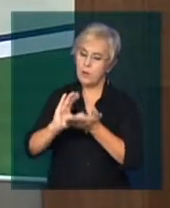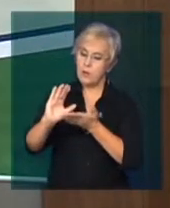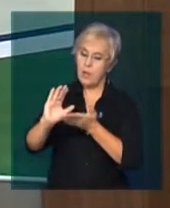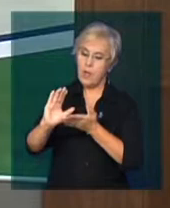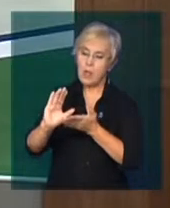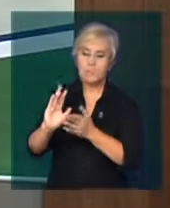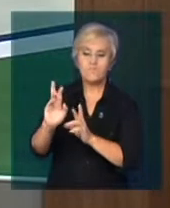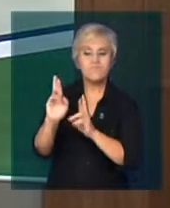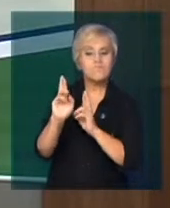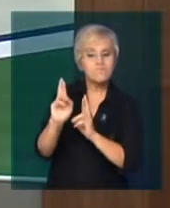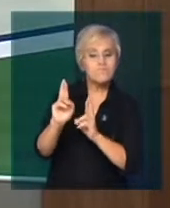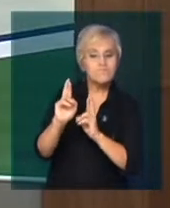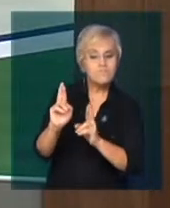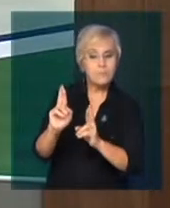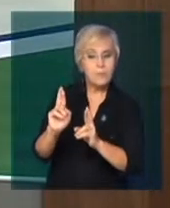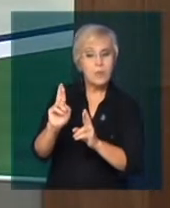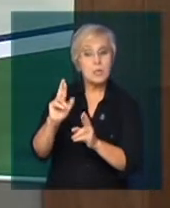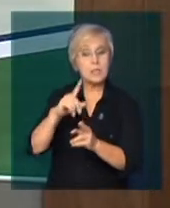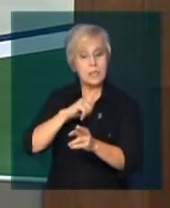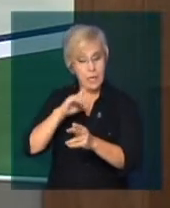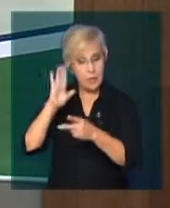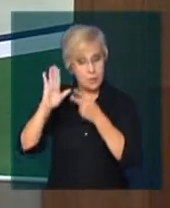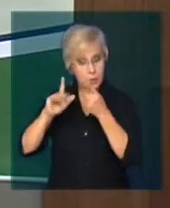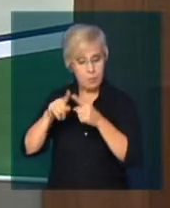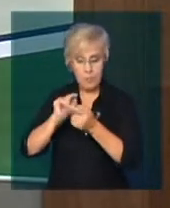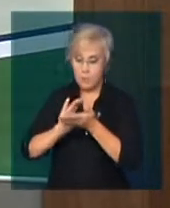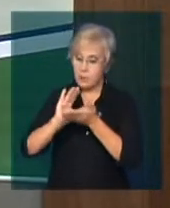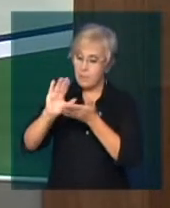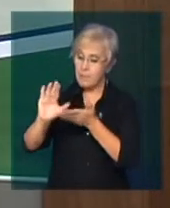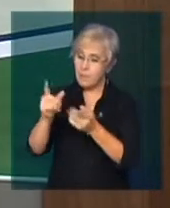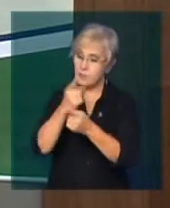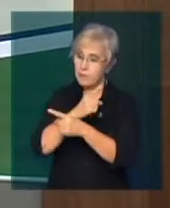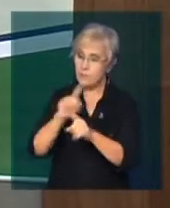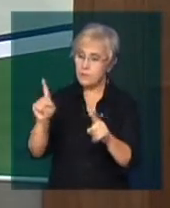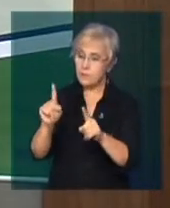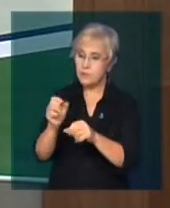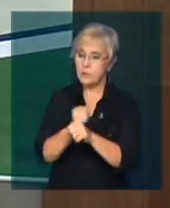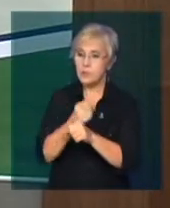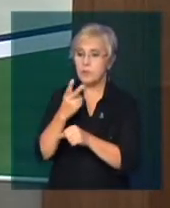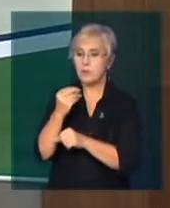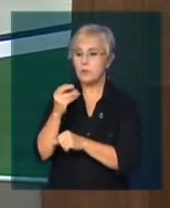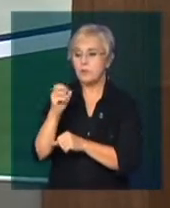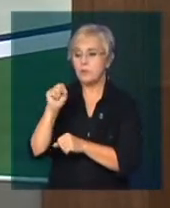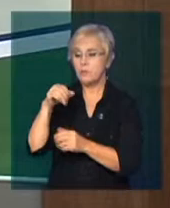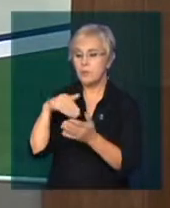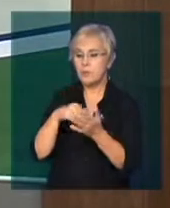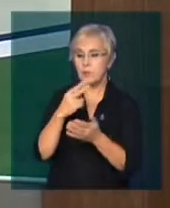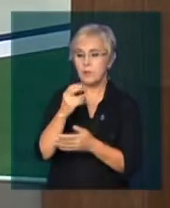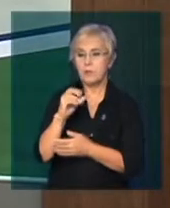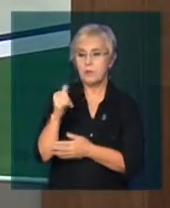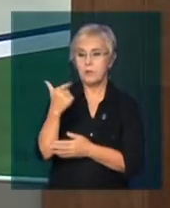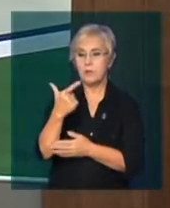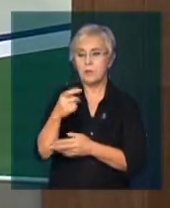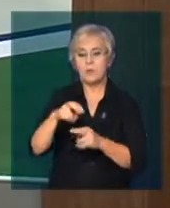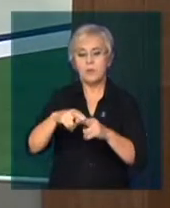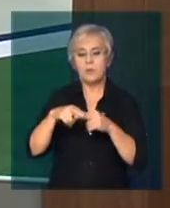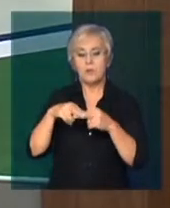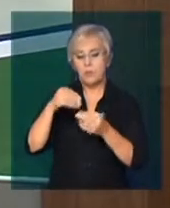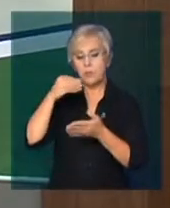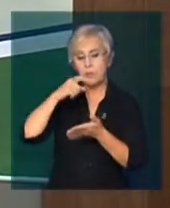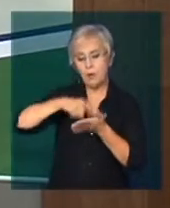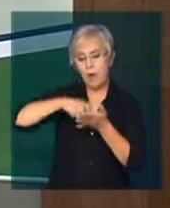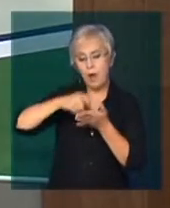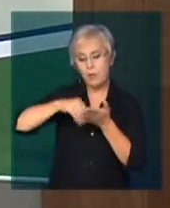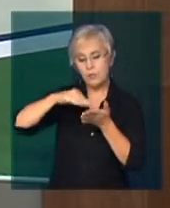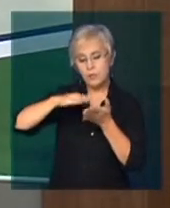não realizadas entre 2008 e 2012, advindas das renúncias tributárias, em especial